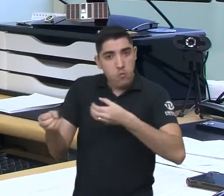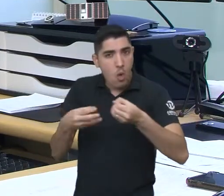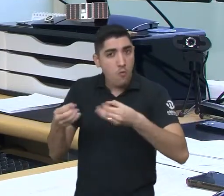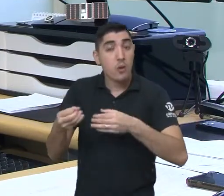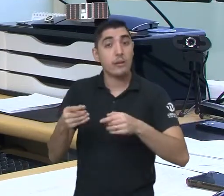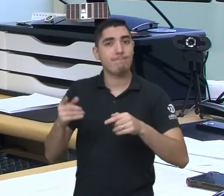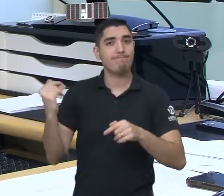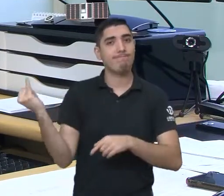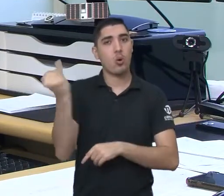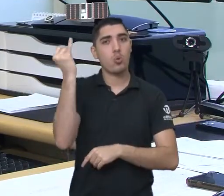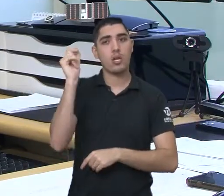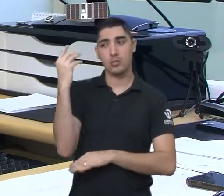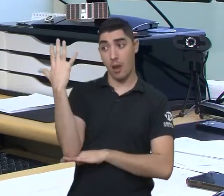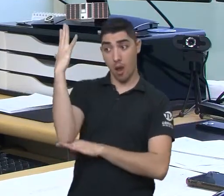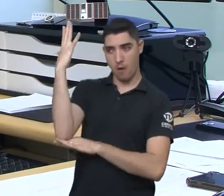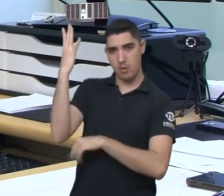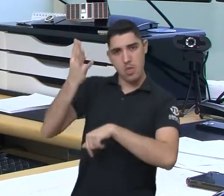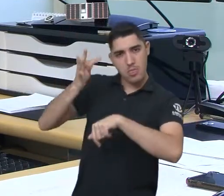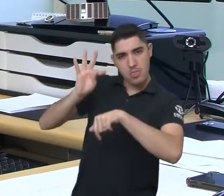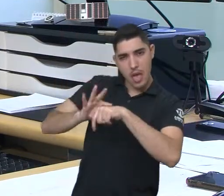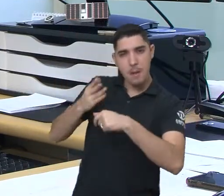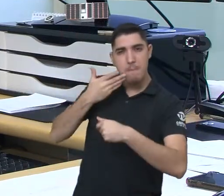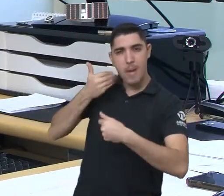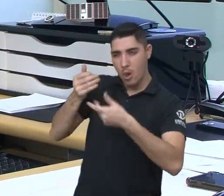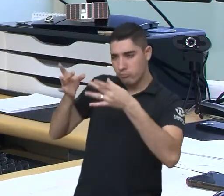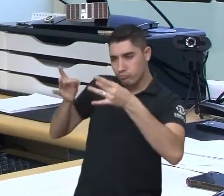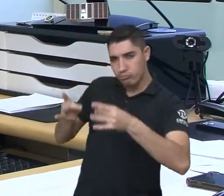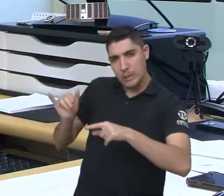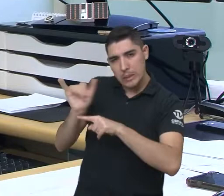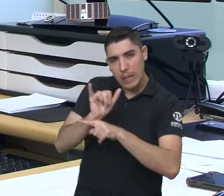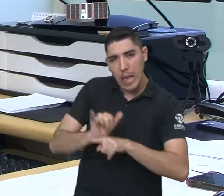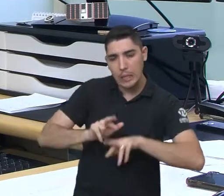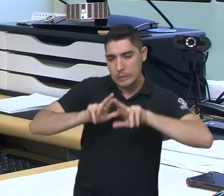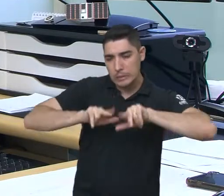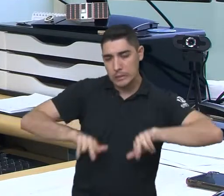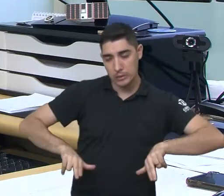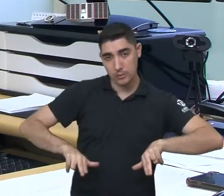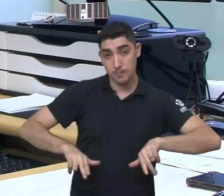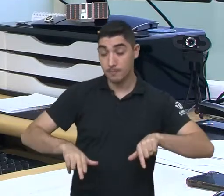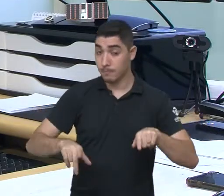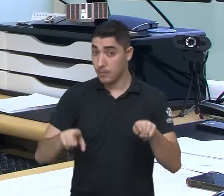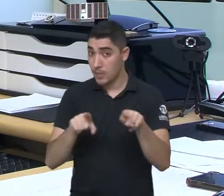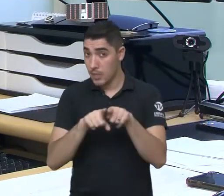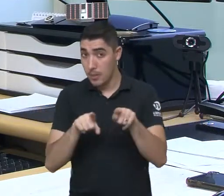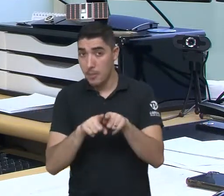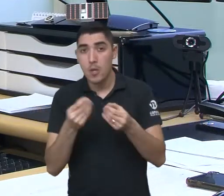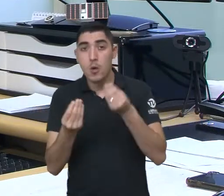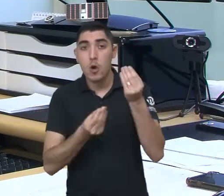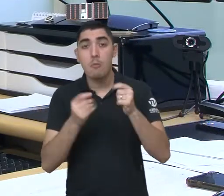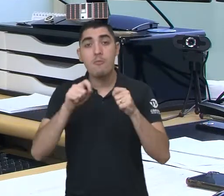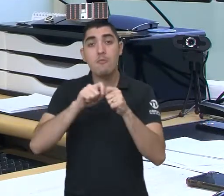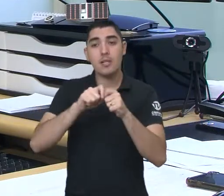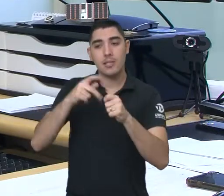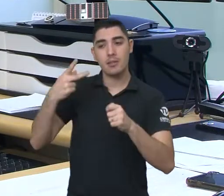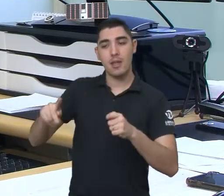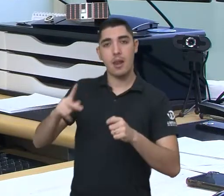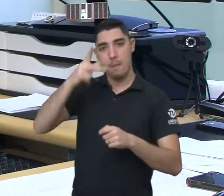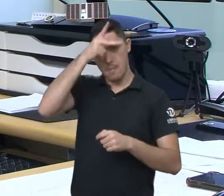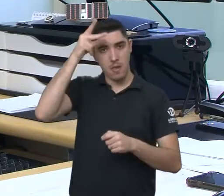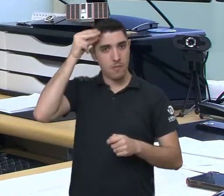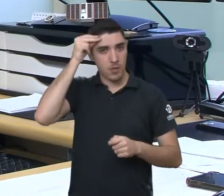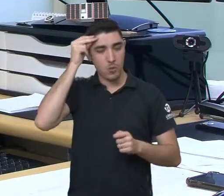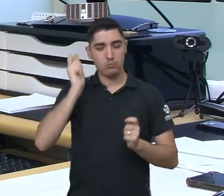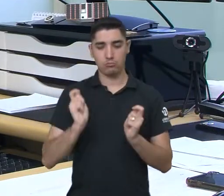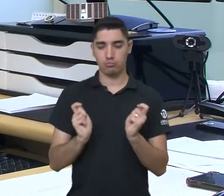de refinar a qualidade técnica da arborização urbana e também, né, de como isso é feito dentro do